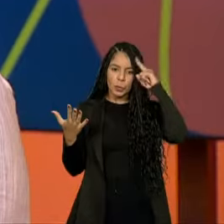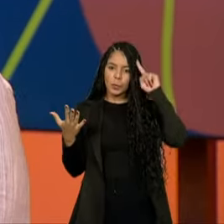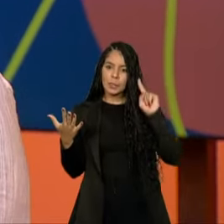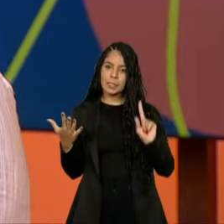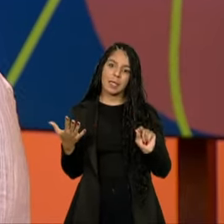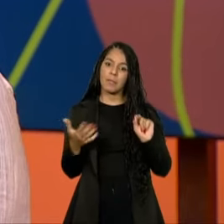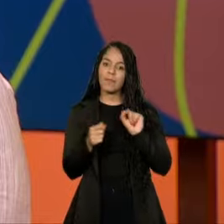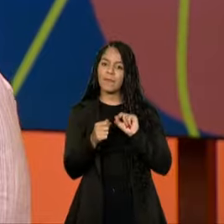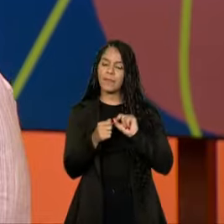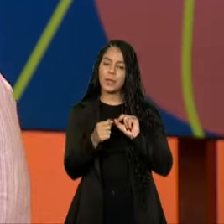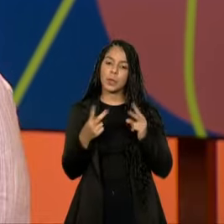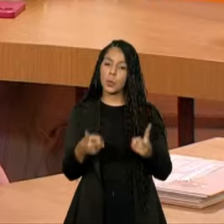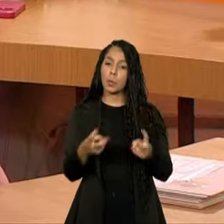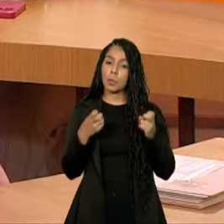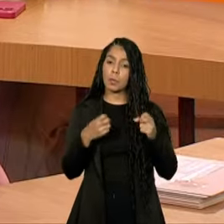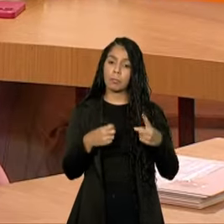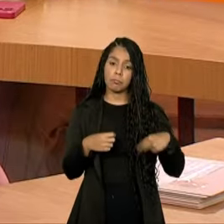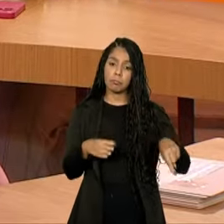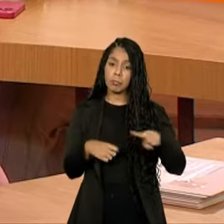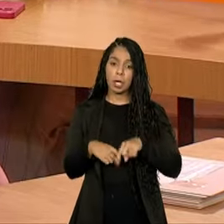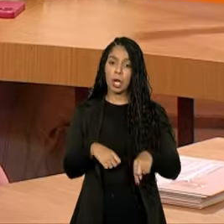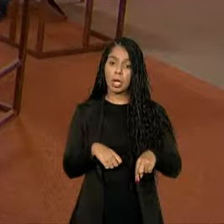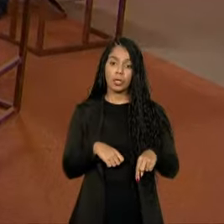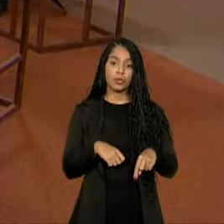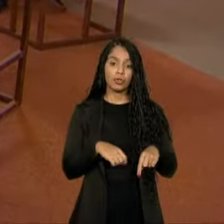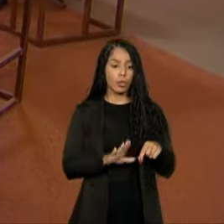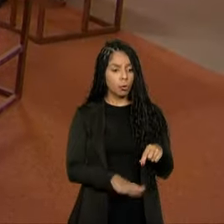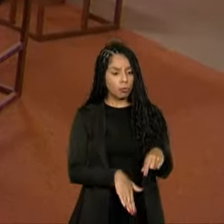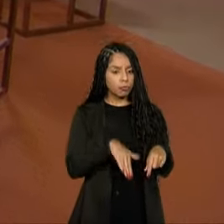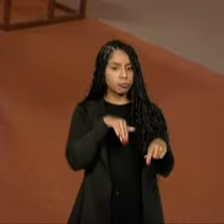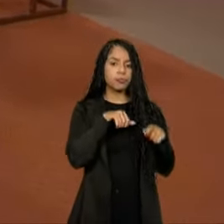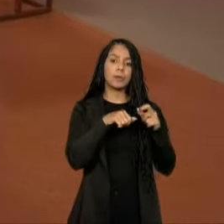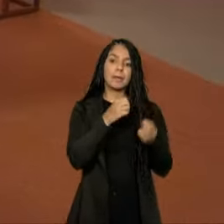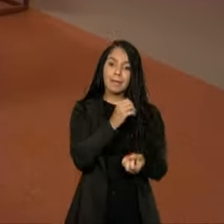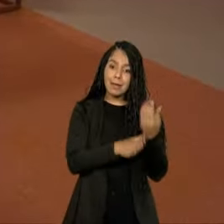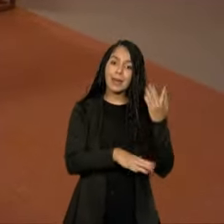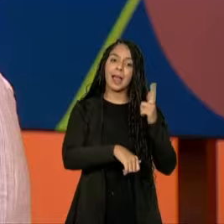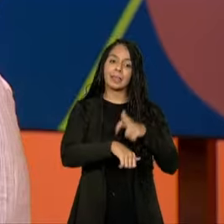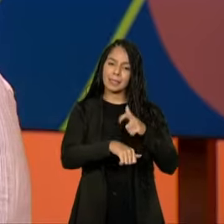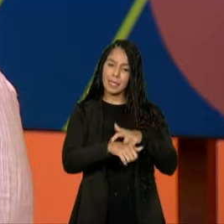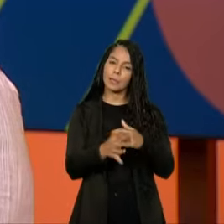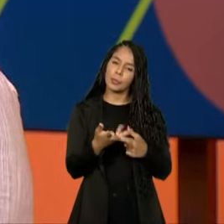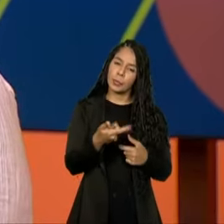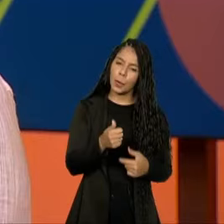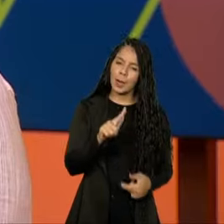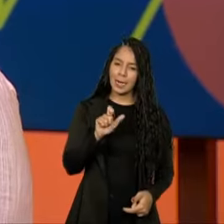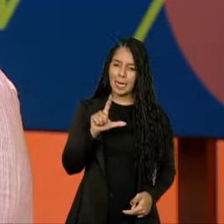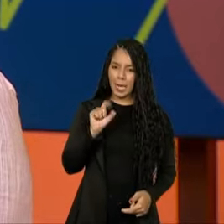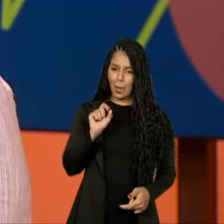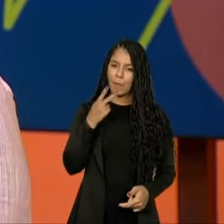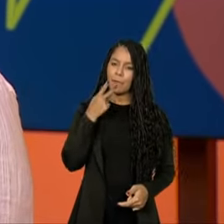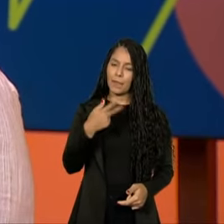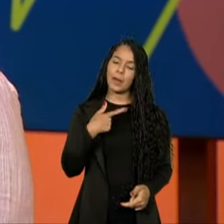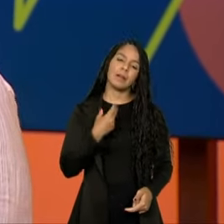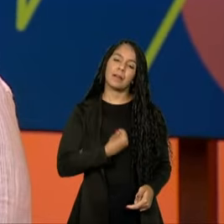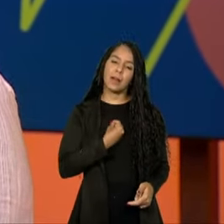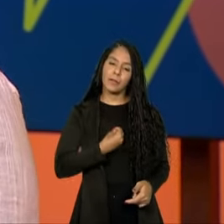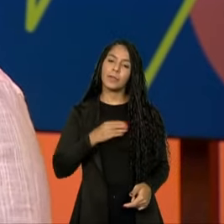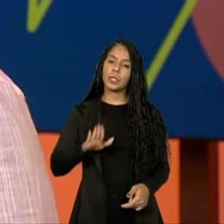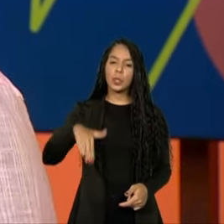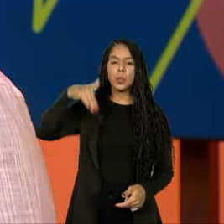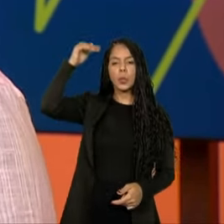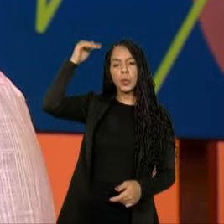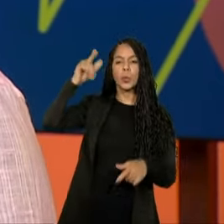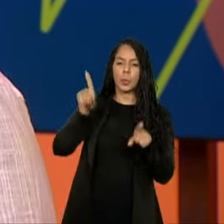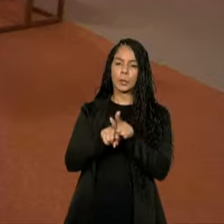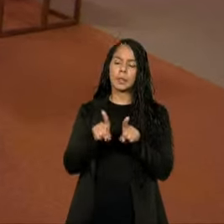fazer. É. E não percebem que, às vezes, eles não correram atrás de criar esse tempo de qualidade, sim, que o Léo está falando. Sim. Na vida adulta também, né? É, a criança